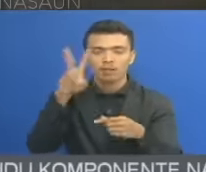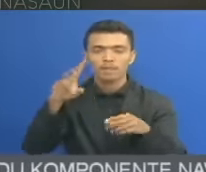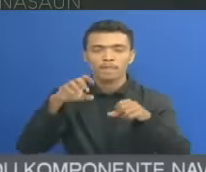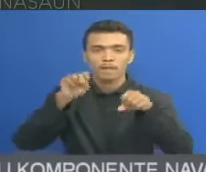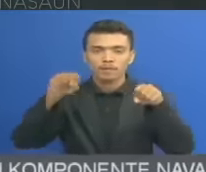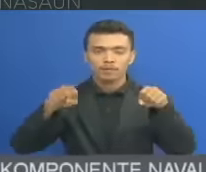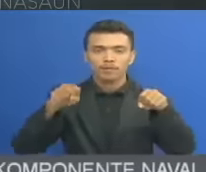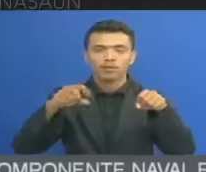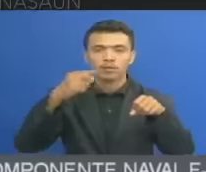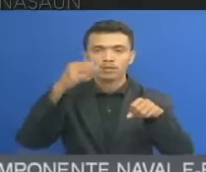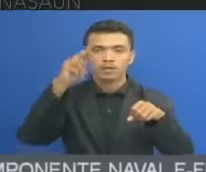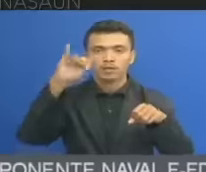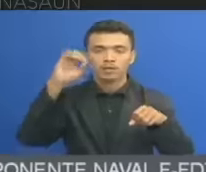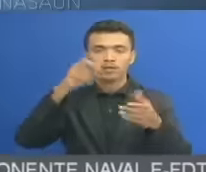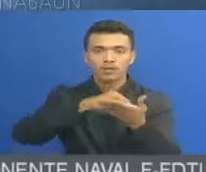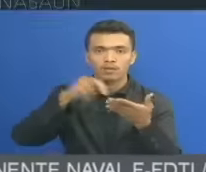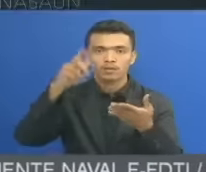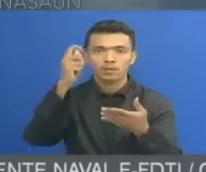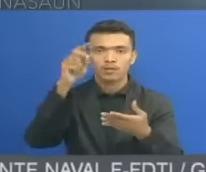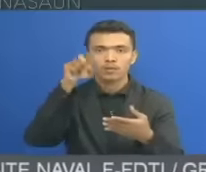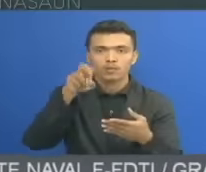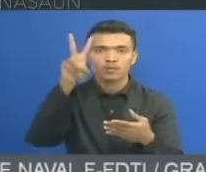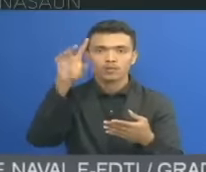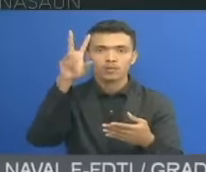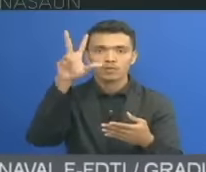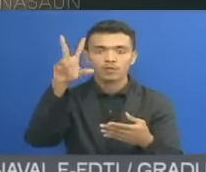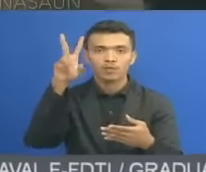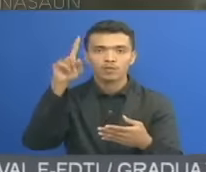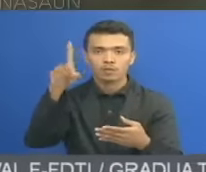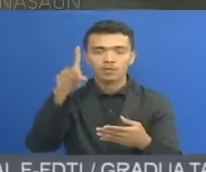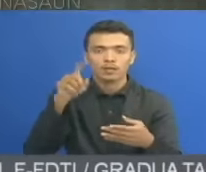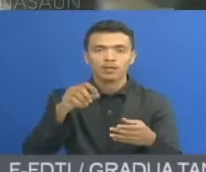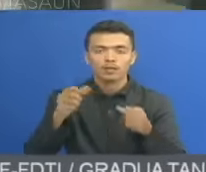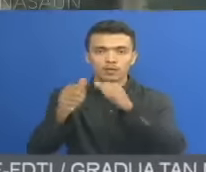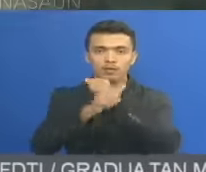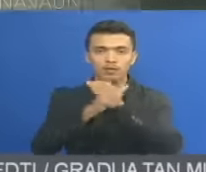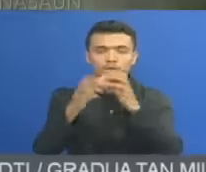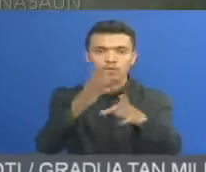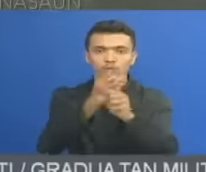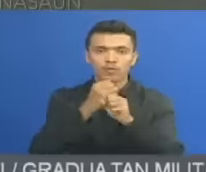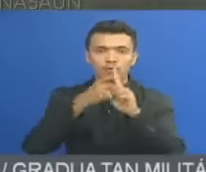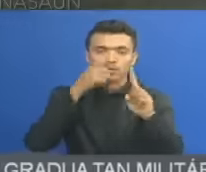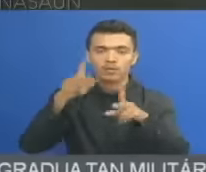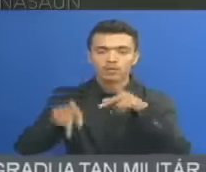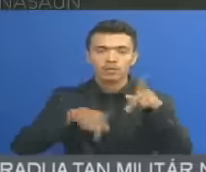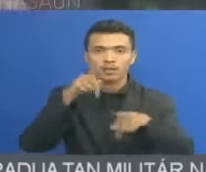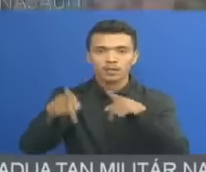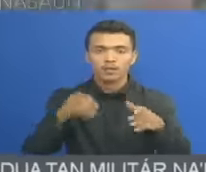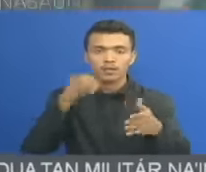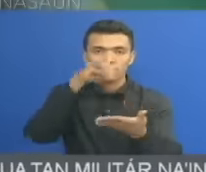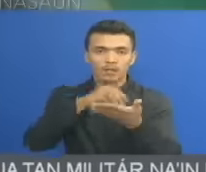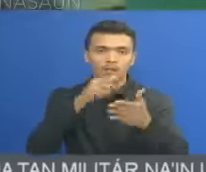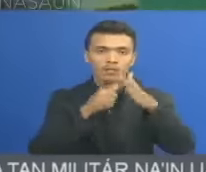Honda Genio, ho chapa matrícula T. Rua Tolu Tolu ida, nebe autor Sira Foti husi cidadão balun, no Rai Subar